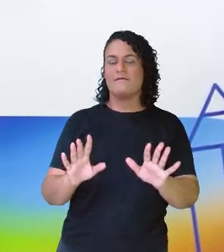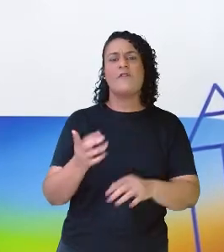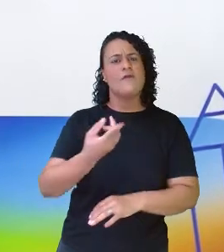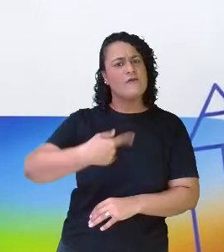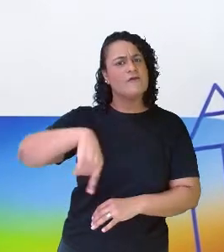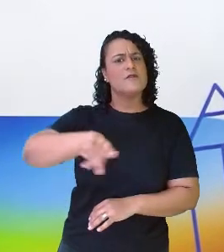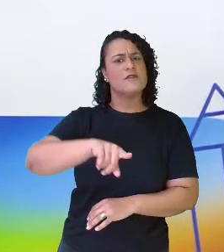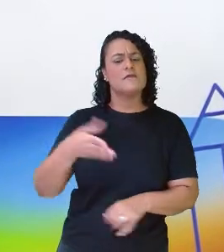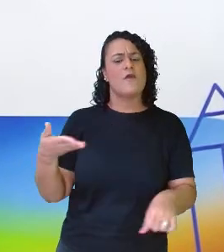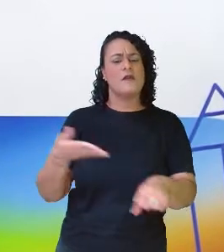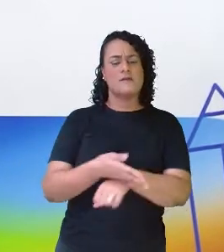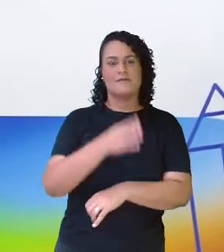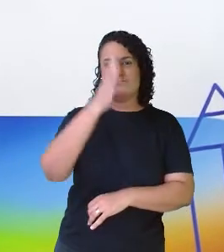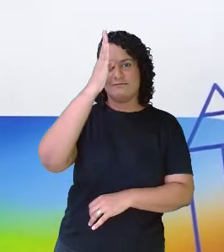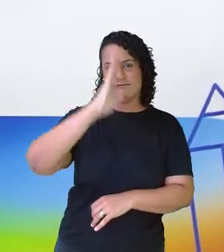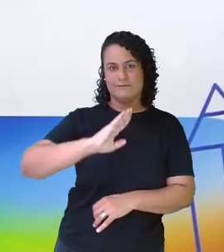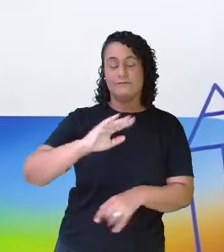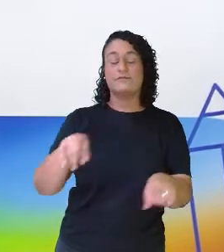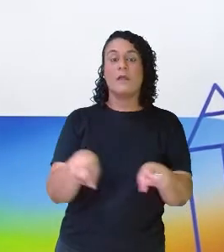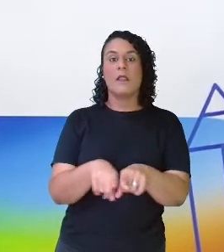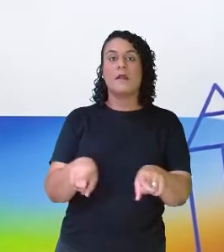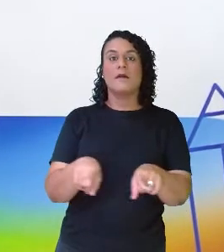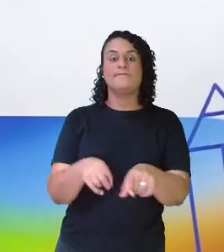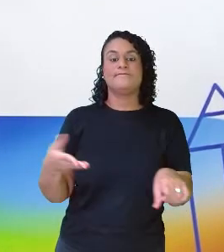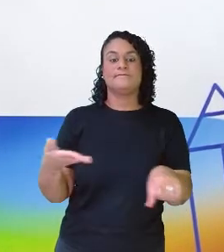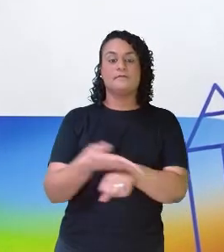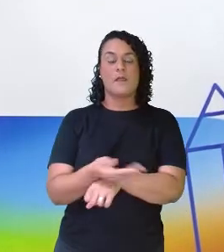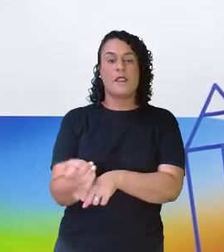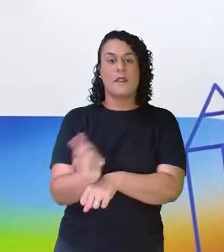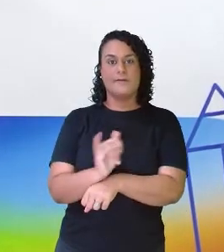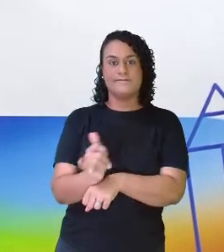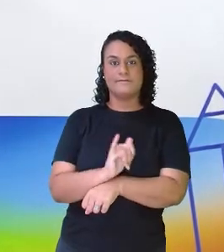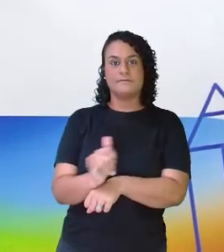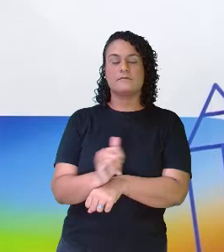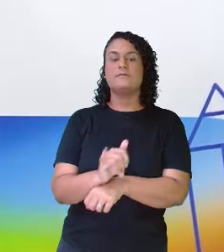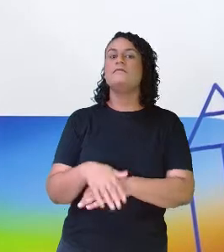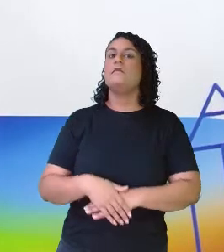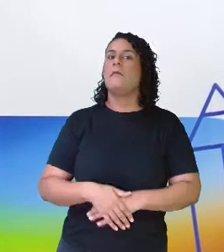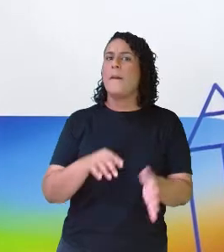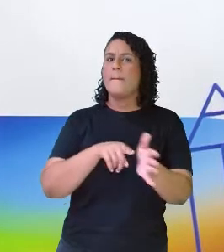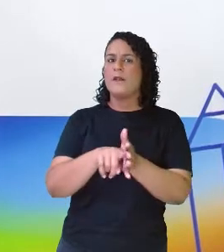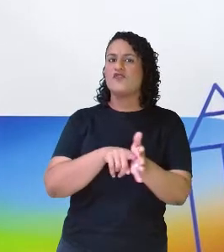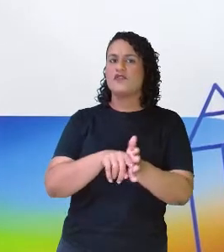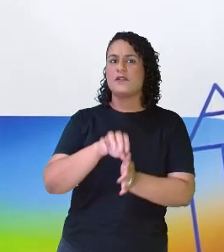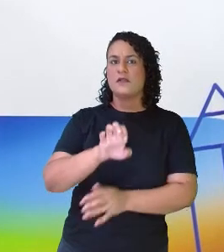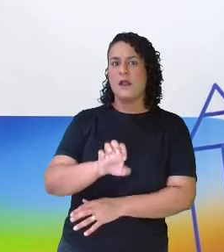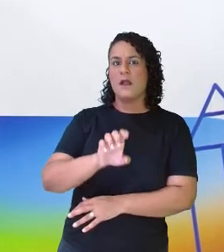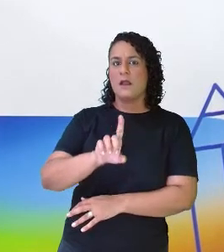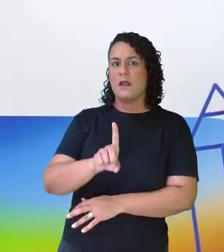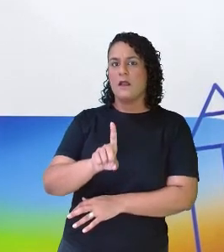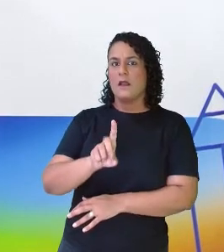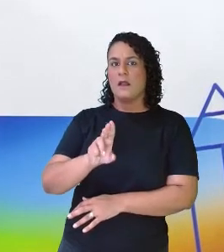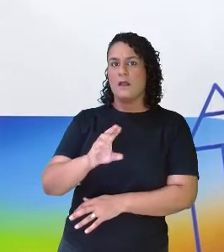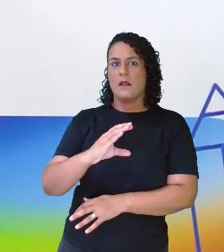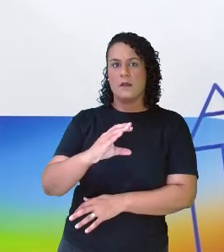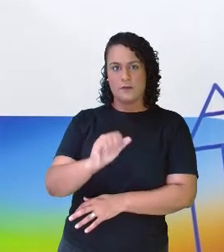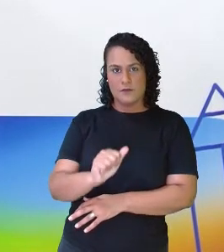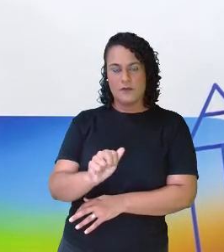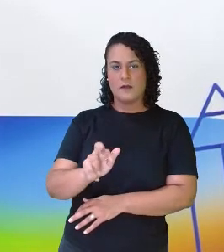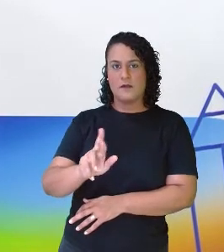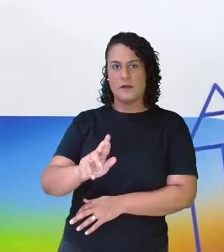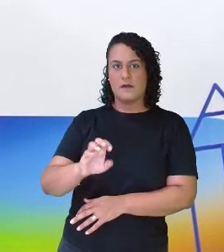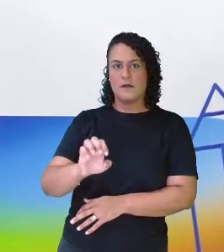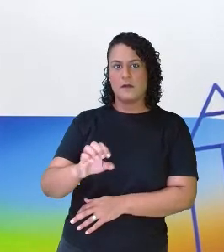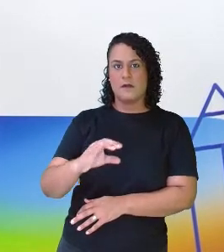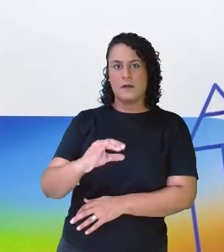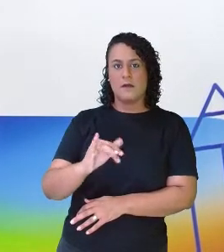você pode pegar o computador e botar lá no YouTube e você coloca lá Educa Recife. E quando você entrar no site, você vai ver que